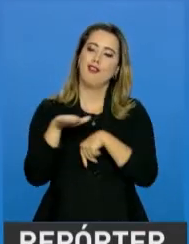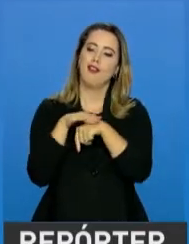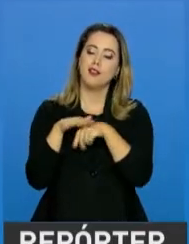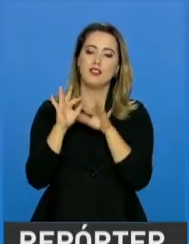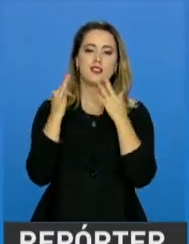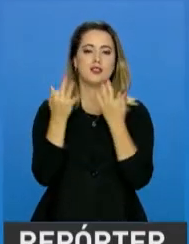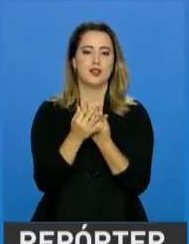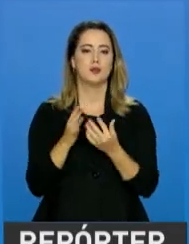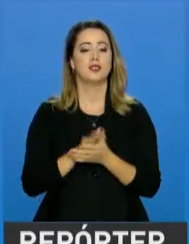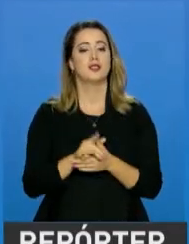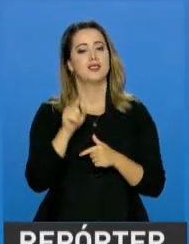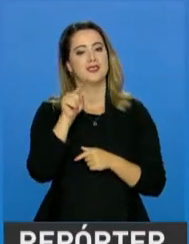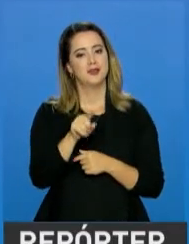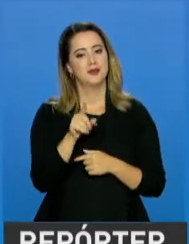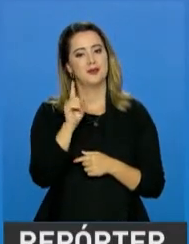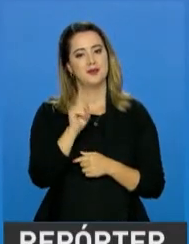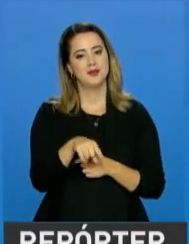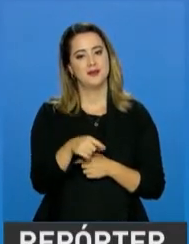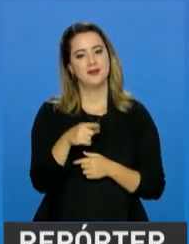família